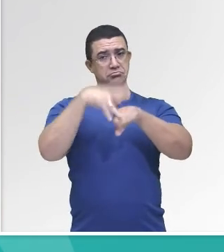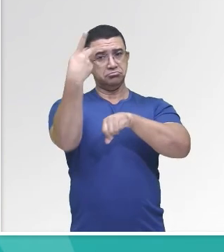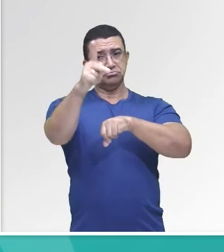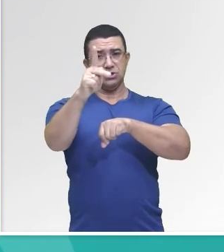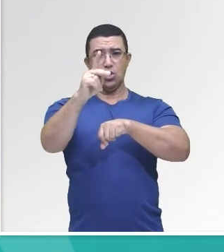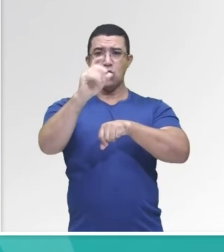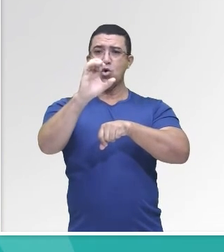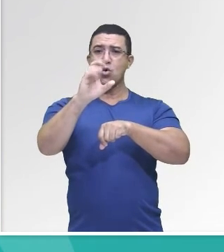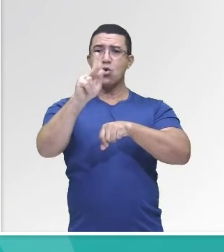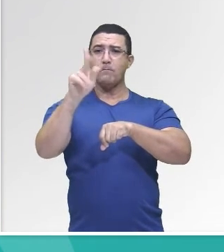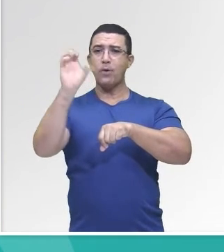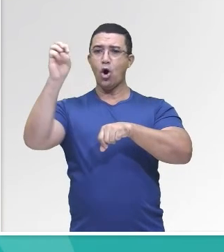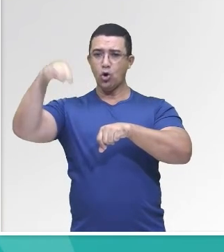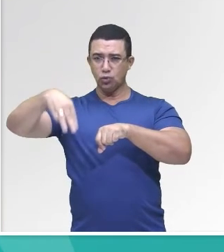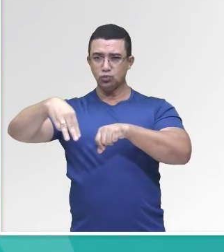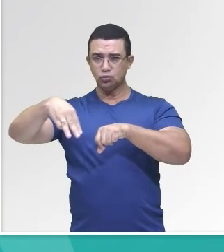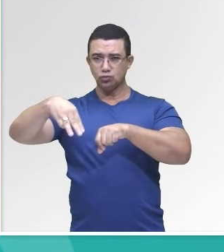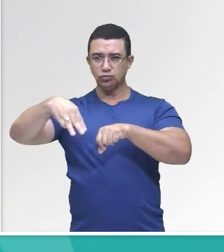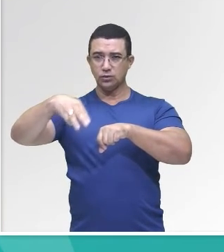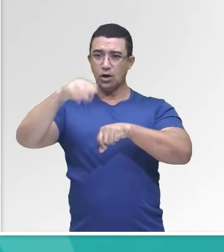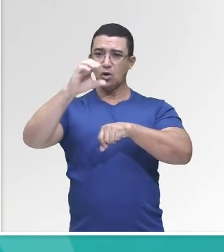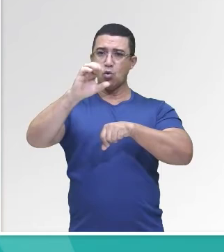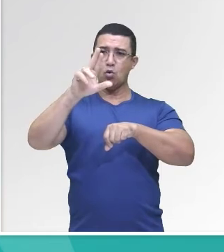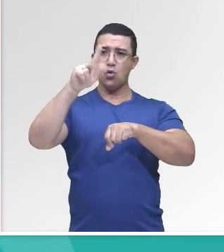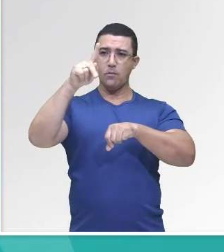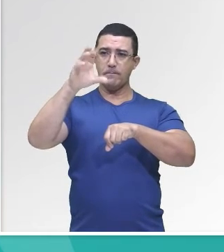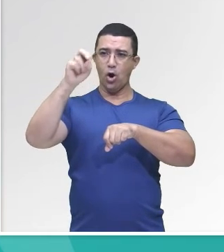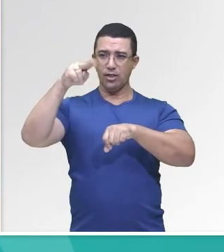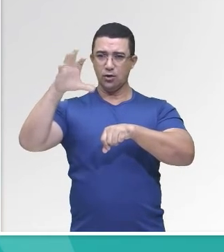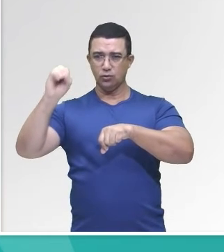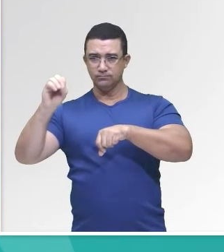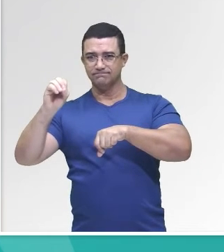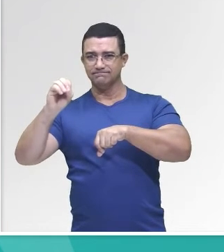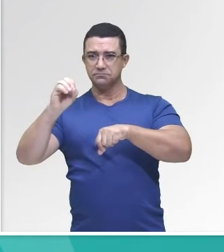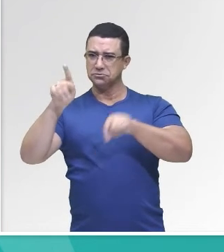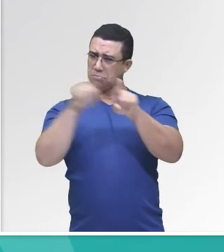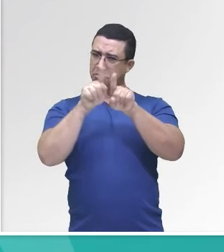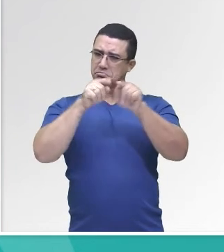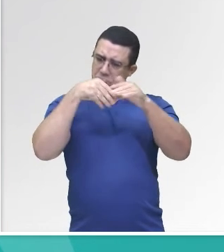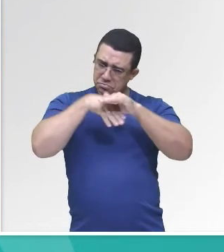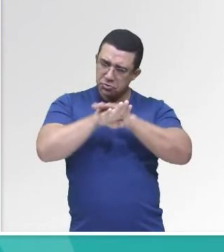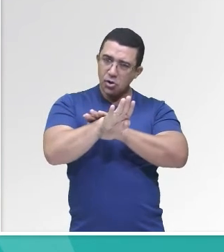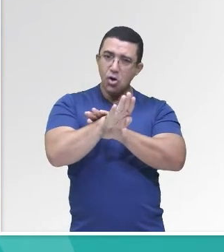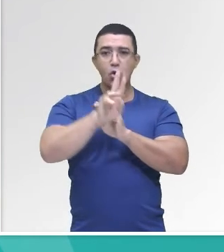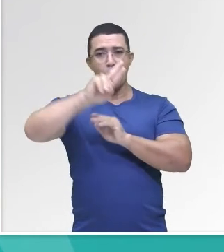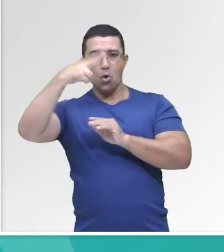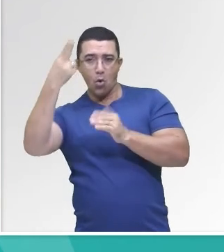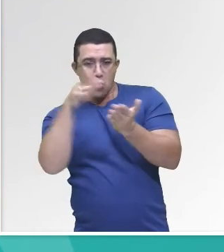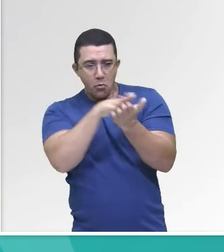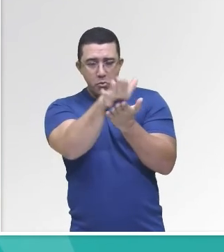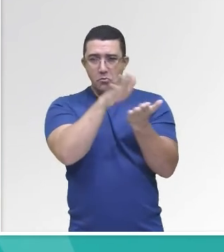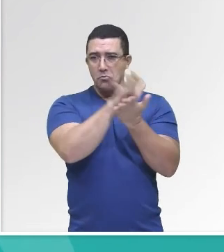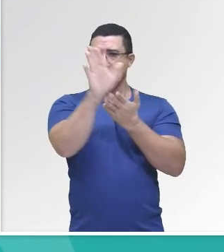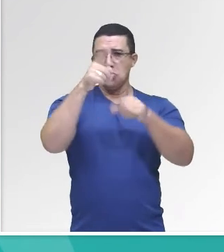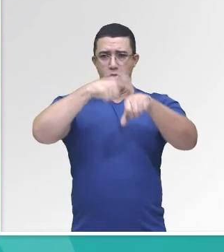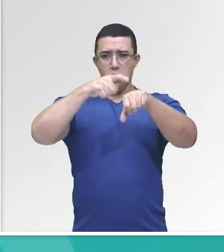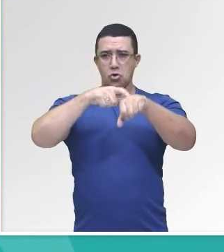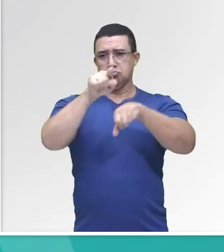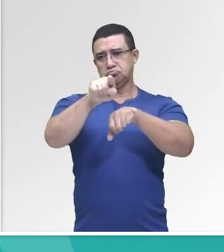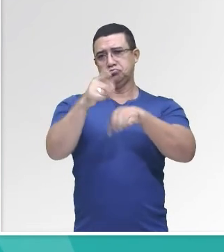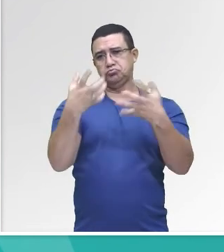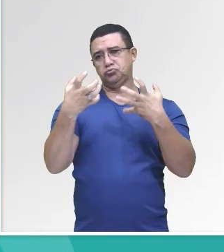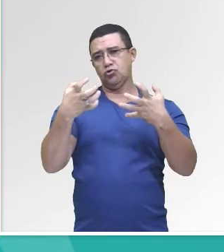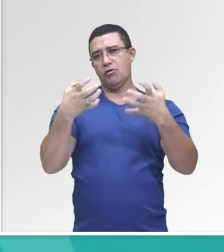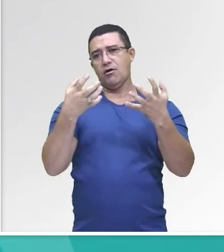você vai se registrar. E você pode imprimir quando quiser. Então, você observa que ele